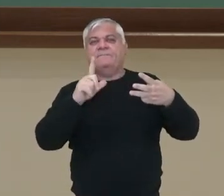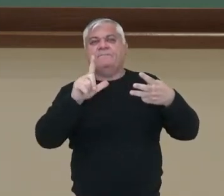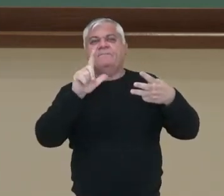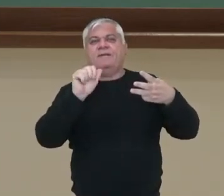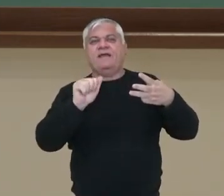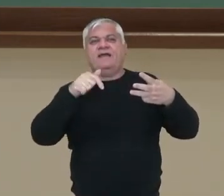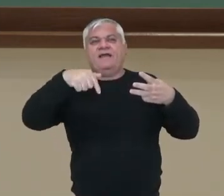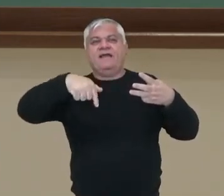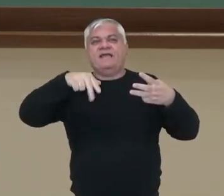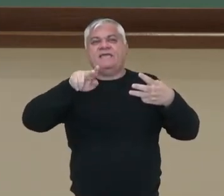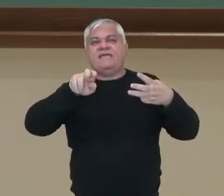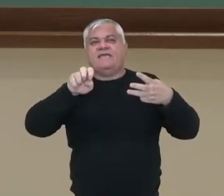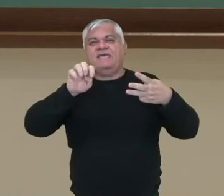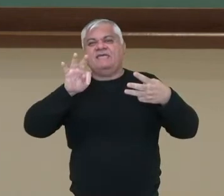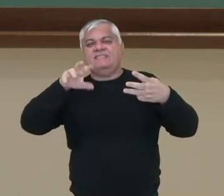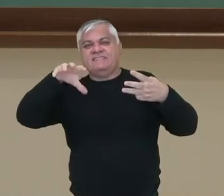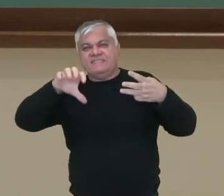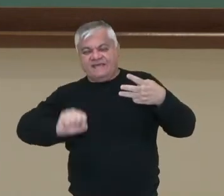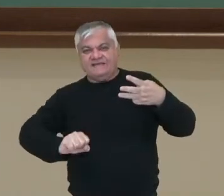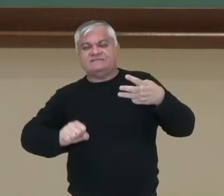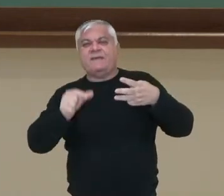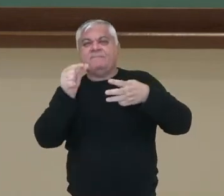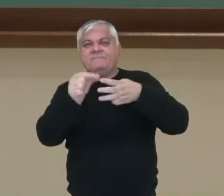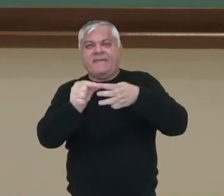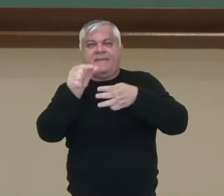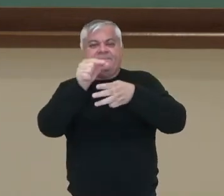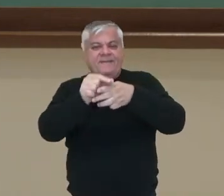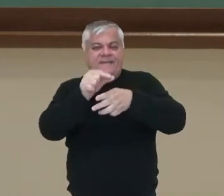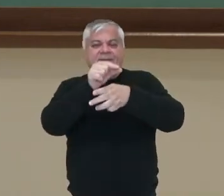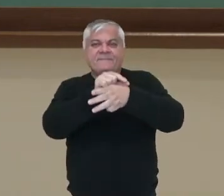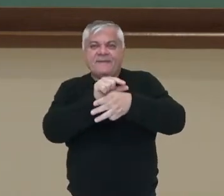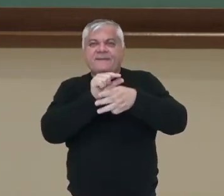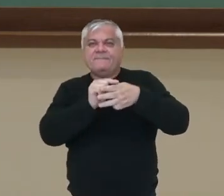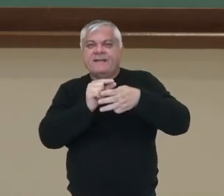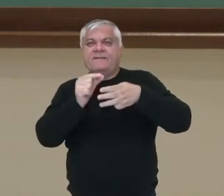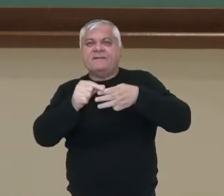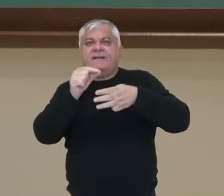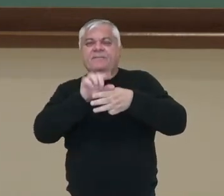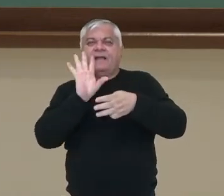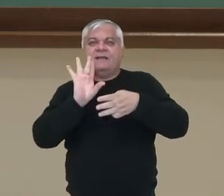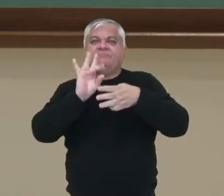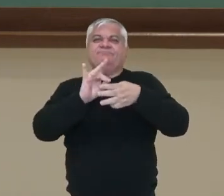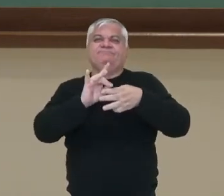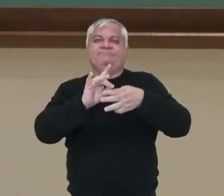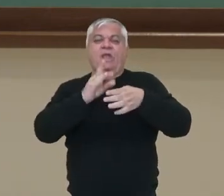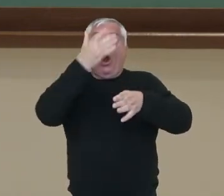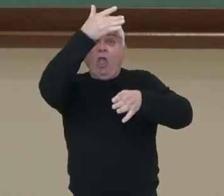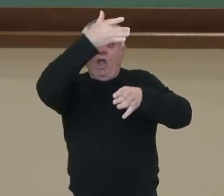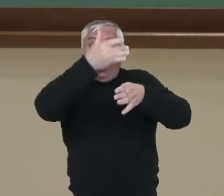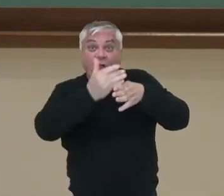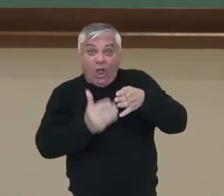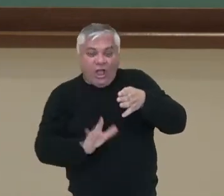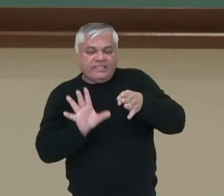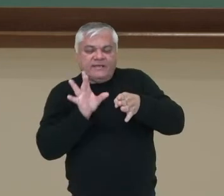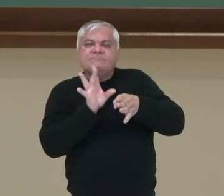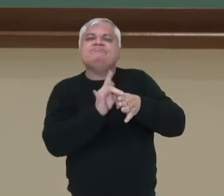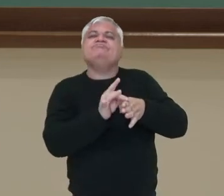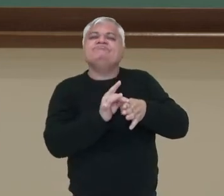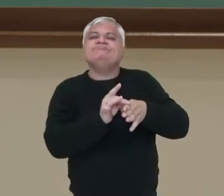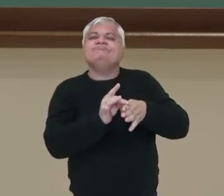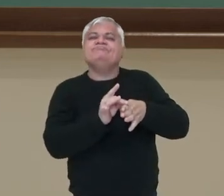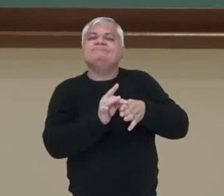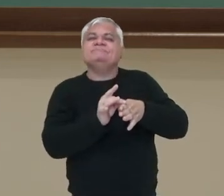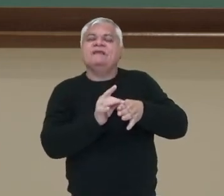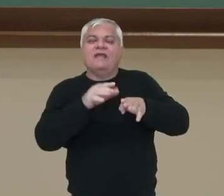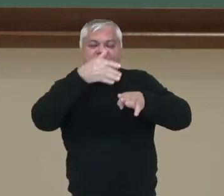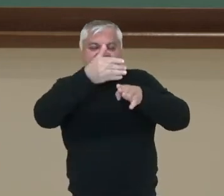esses fragmentos de células, são pedaços de células que vão auxiliar na cicatrização dos machucados, que vai formar aquela casquinha